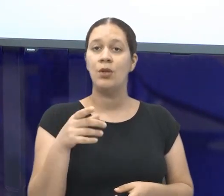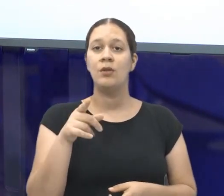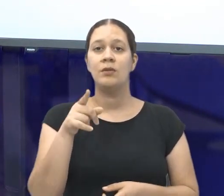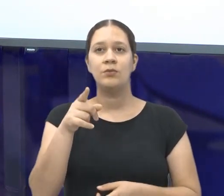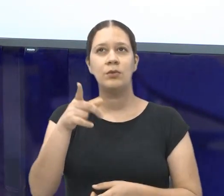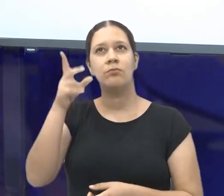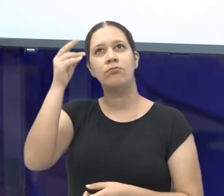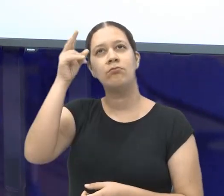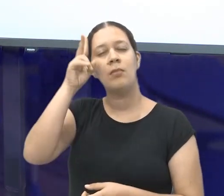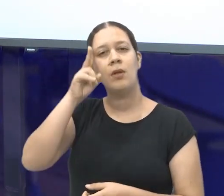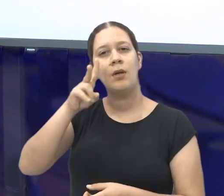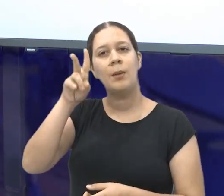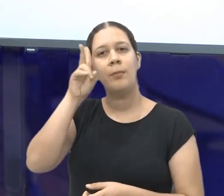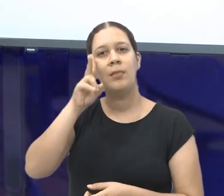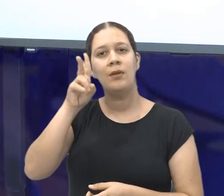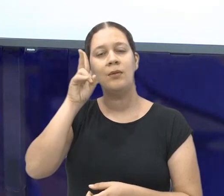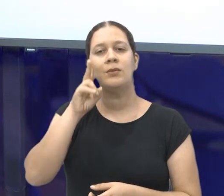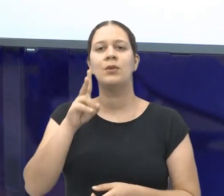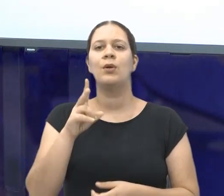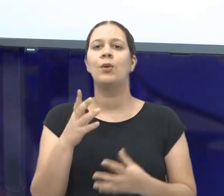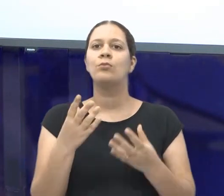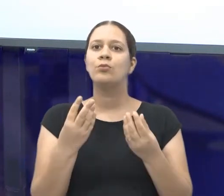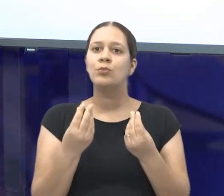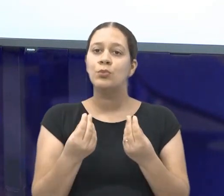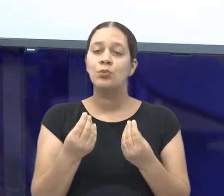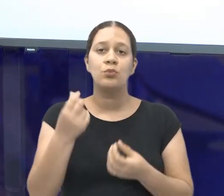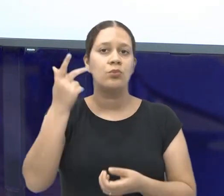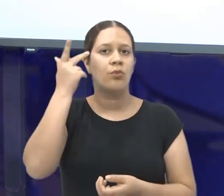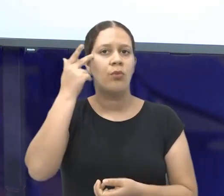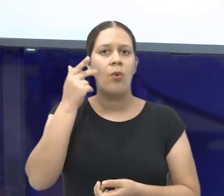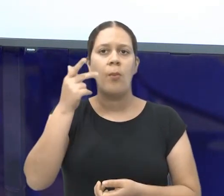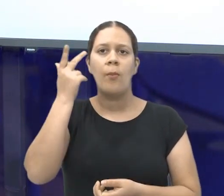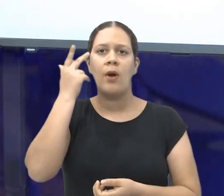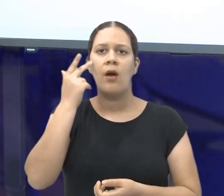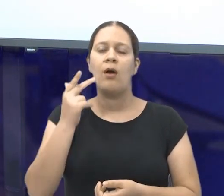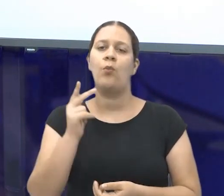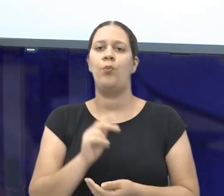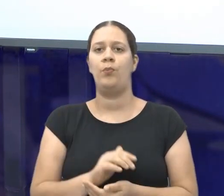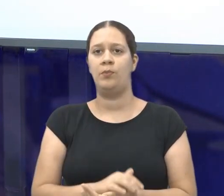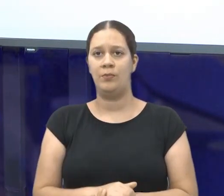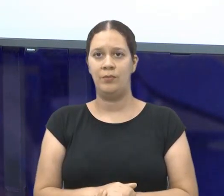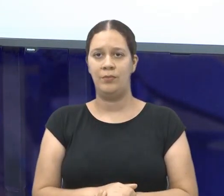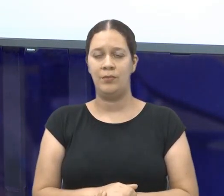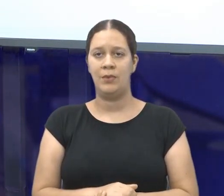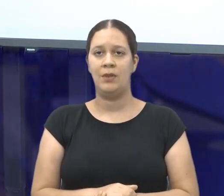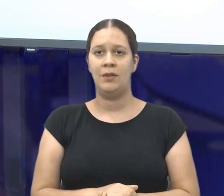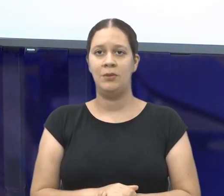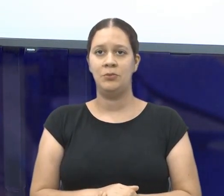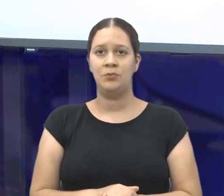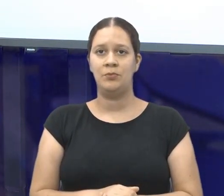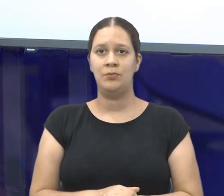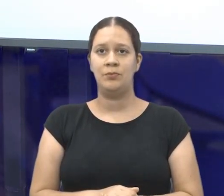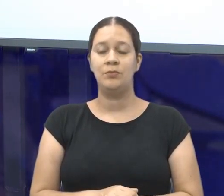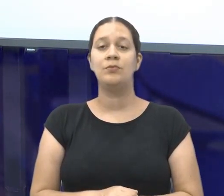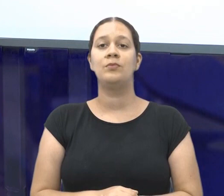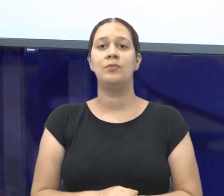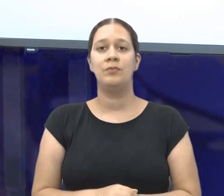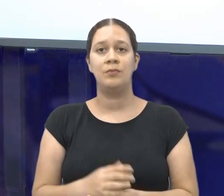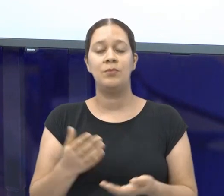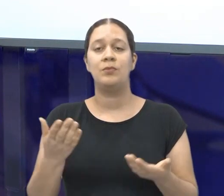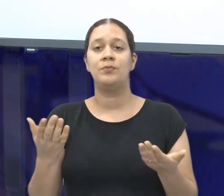esteja se lembrando, ou que alguém vai lembrar para você, que é muito comum, sabia? Sobretudo entre aqueles que